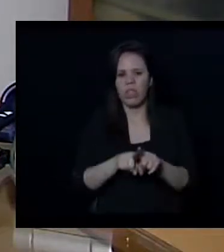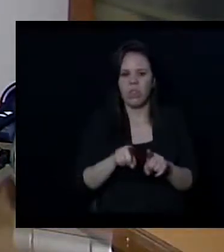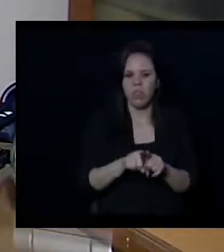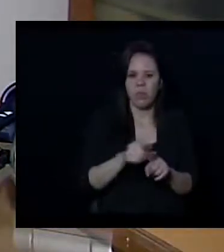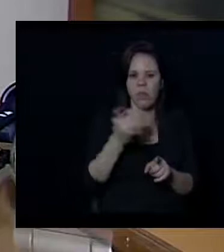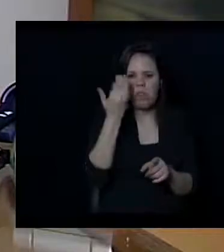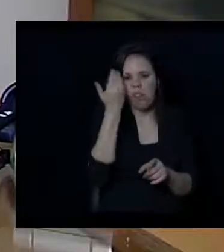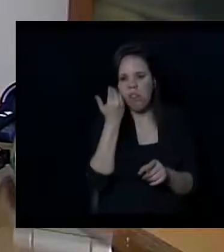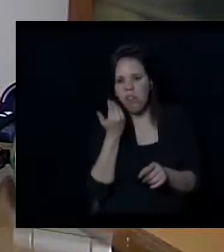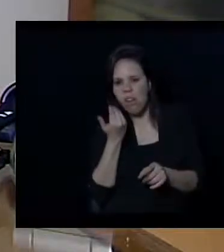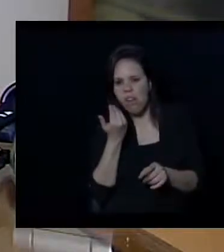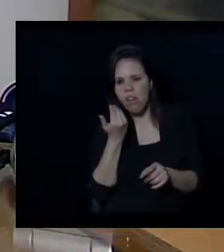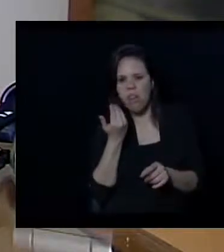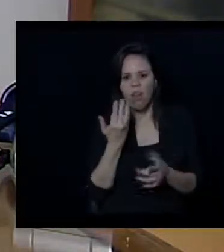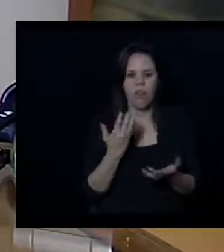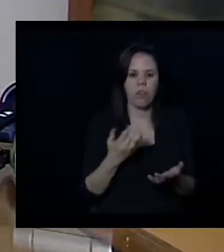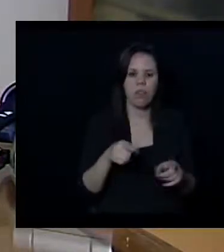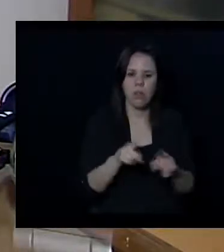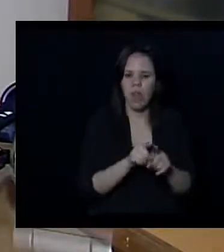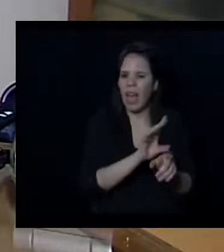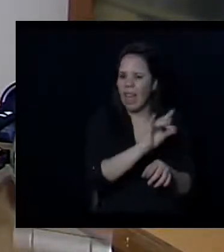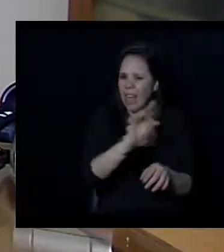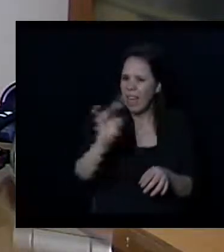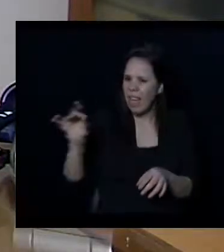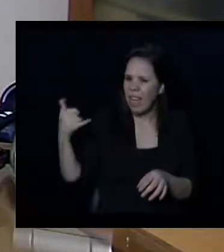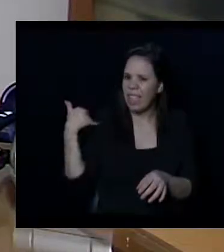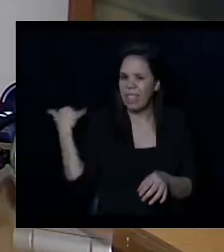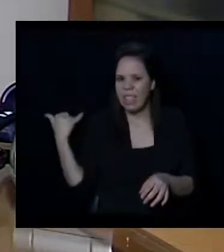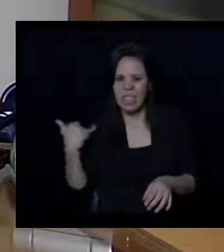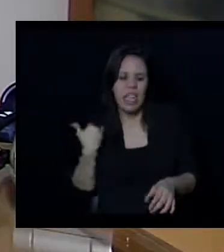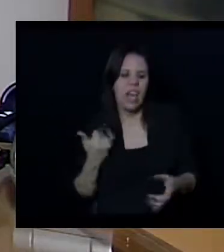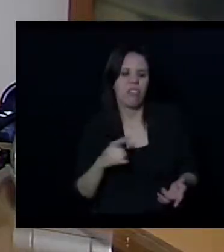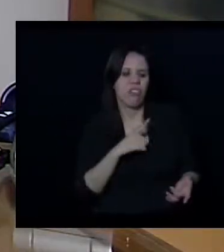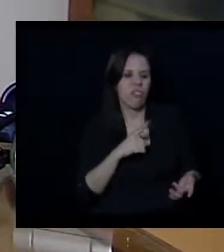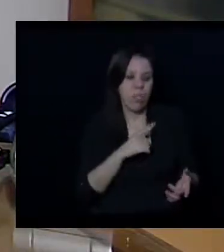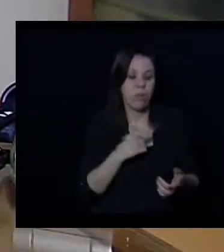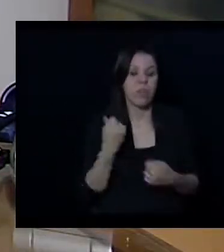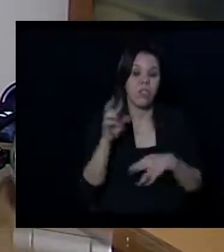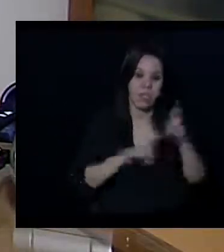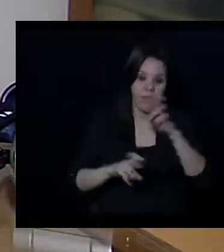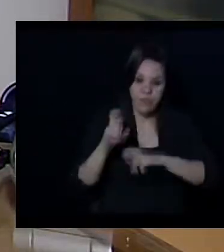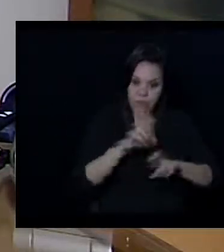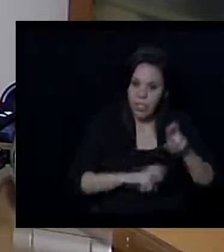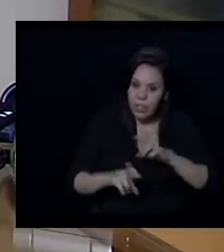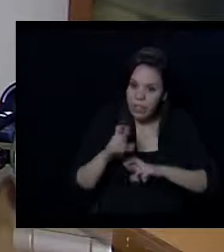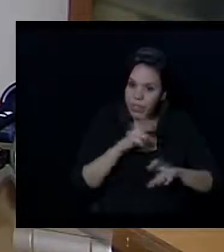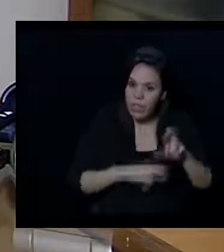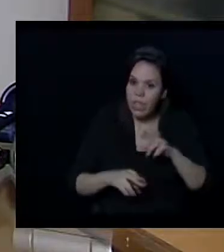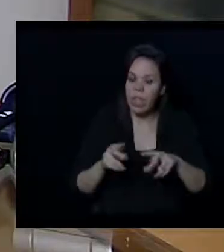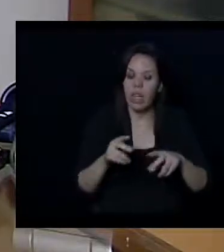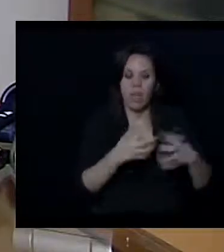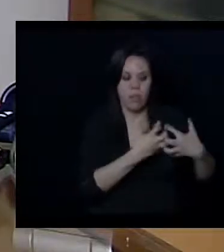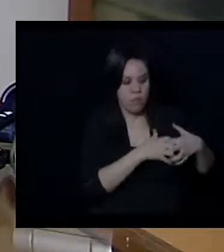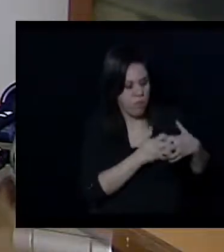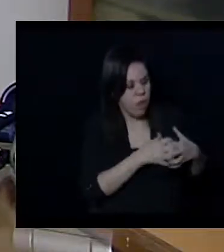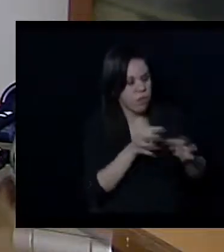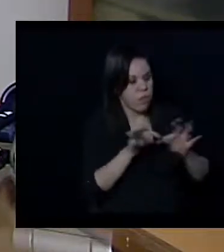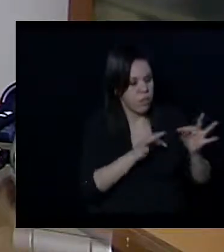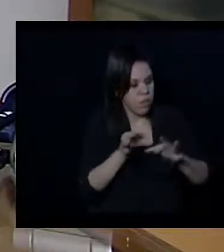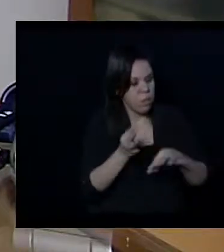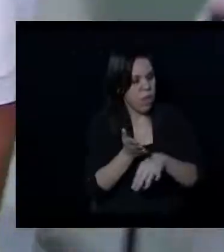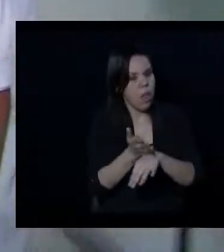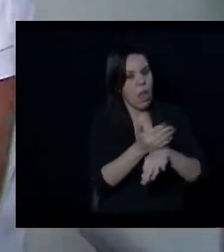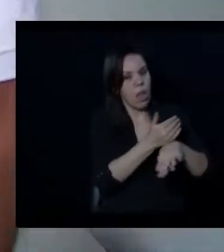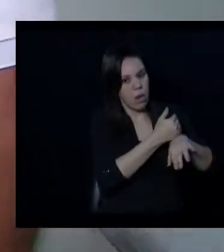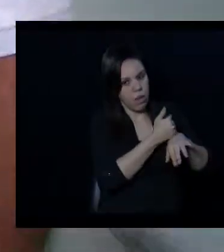faixa etária, nós temos um tipo de doença cardíaca e por isso o check-up ou a avaliação cardiológica tem que começar desde muito